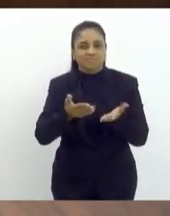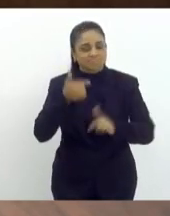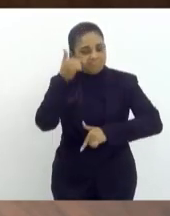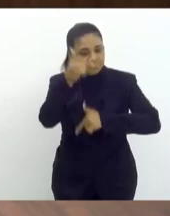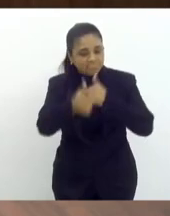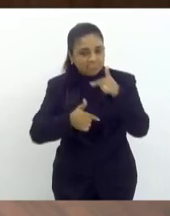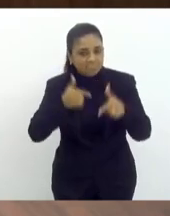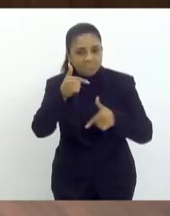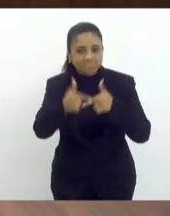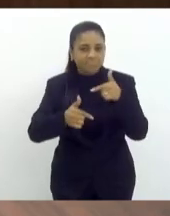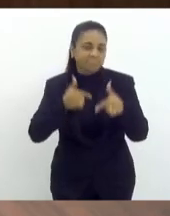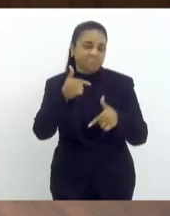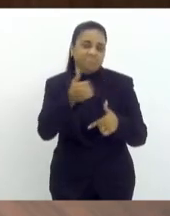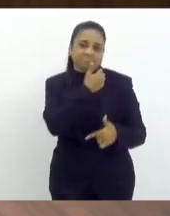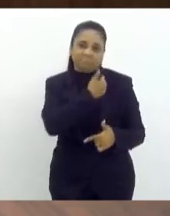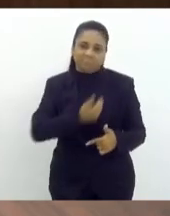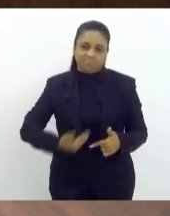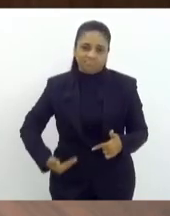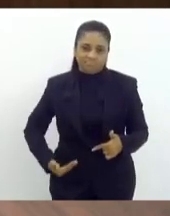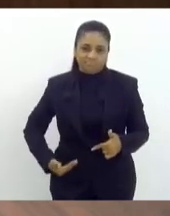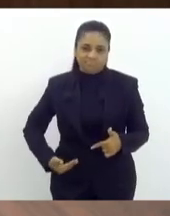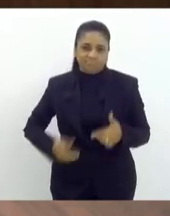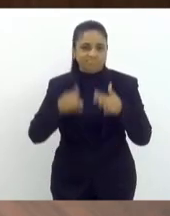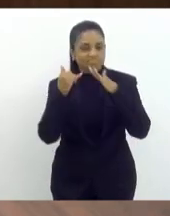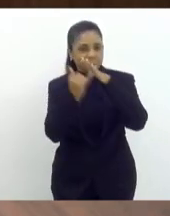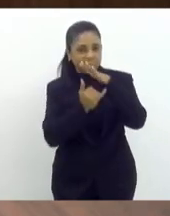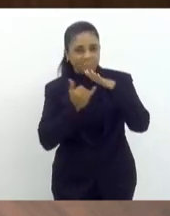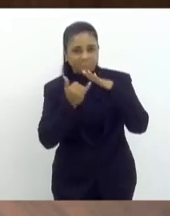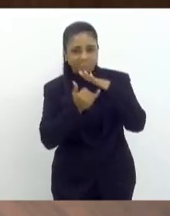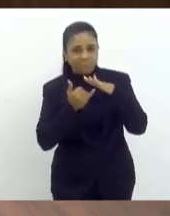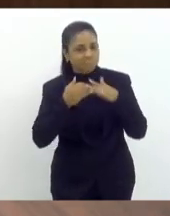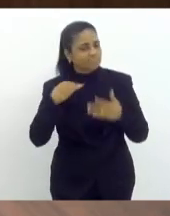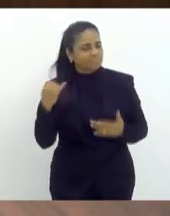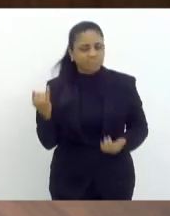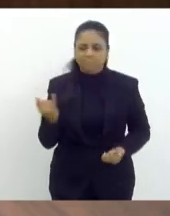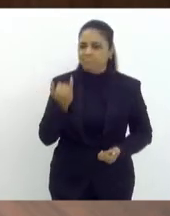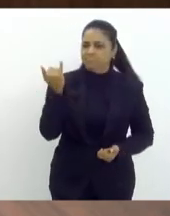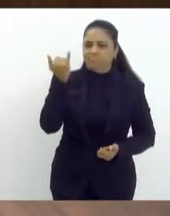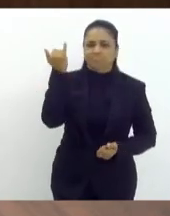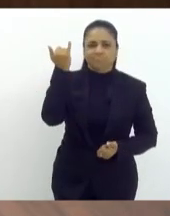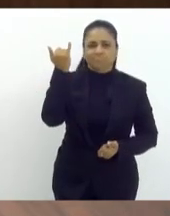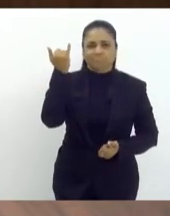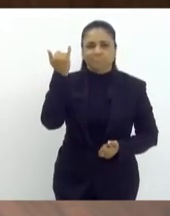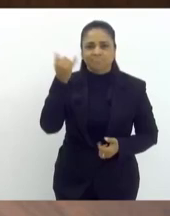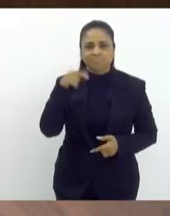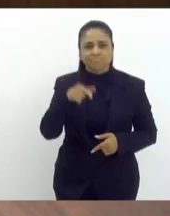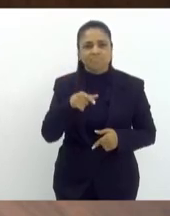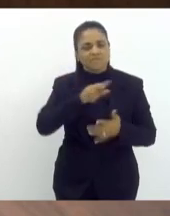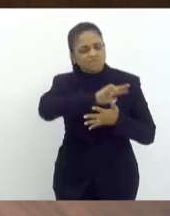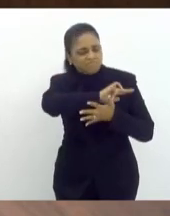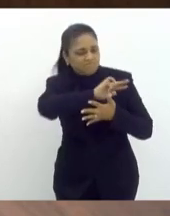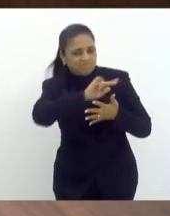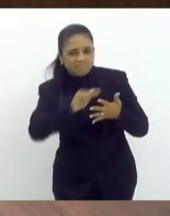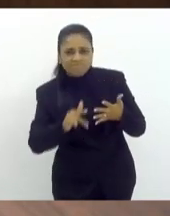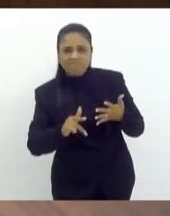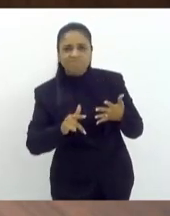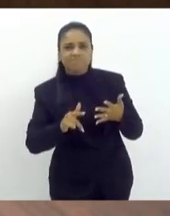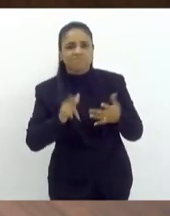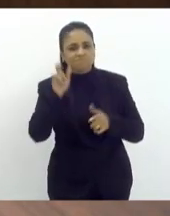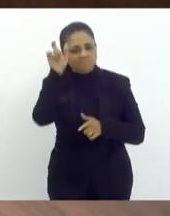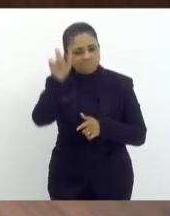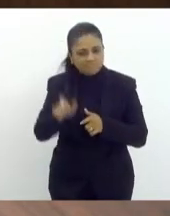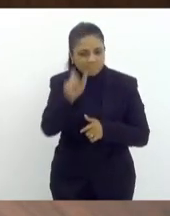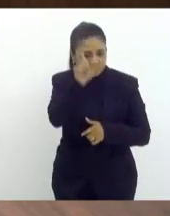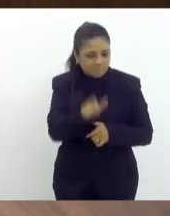na função pública institucional que é muito importante né diversidade de várias de nós viemos